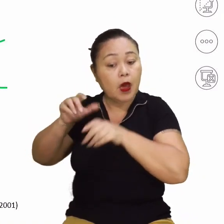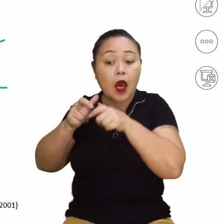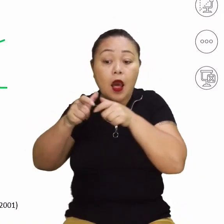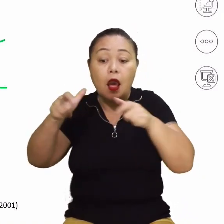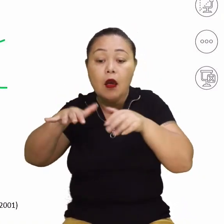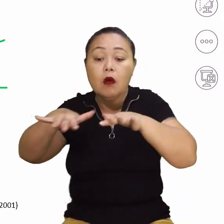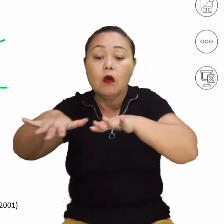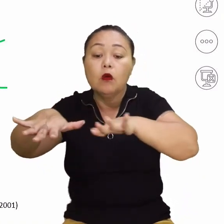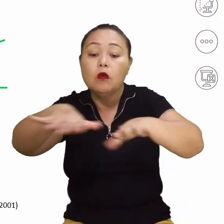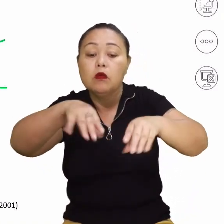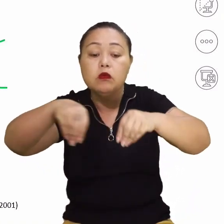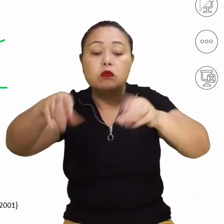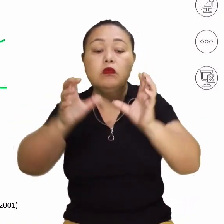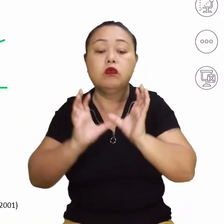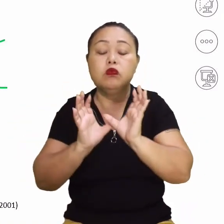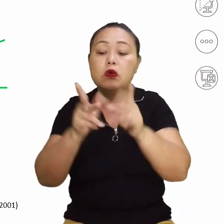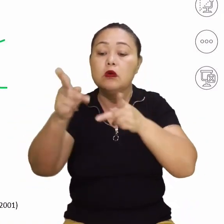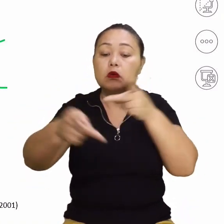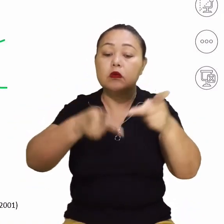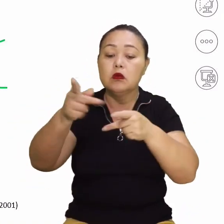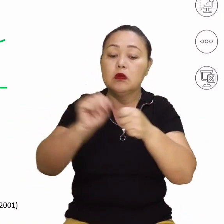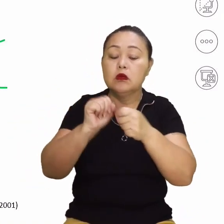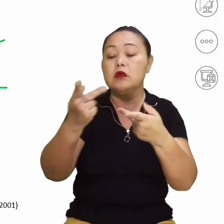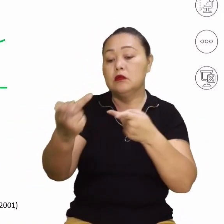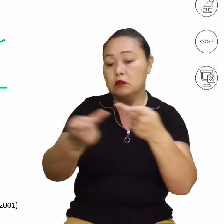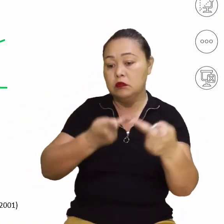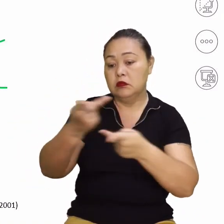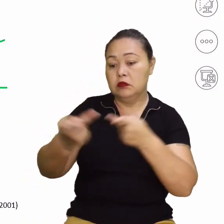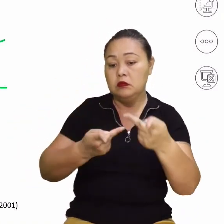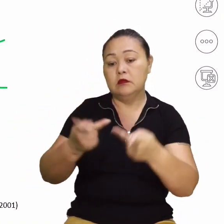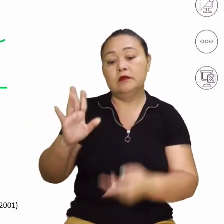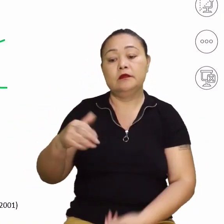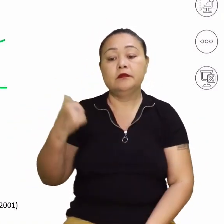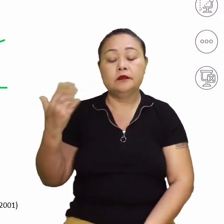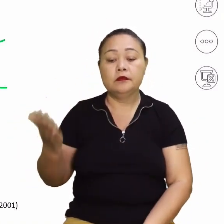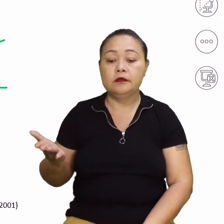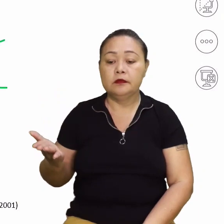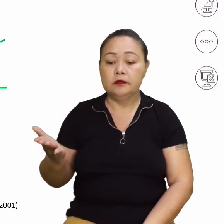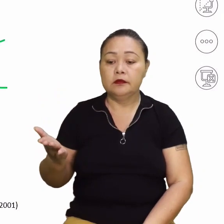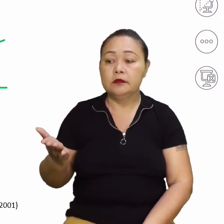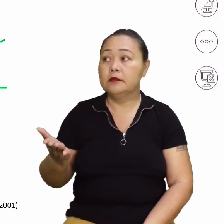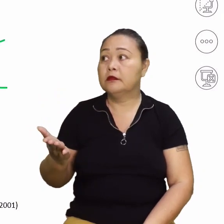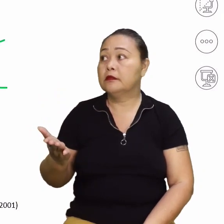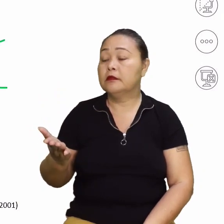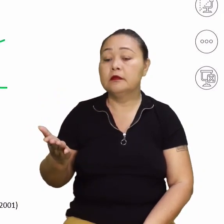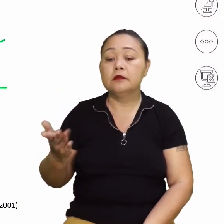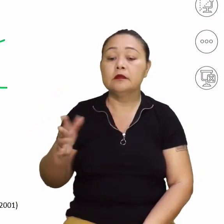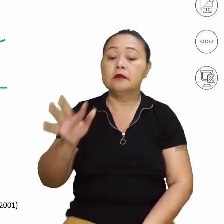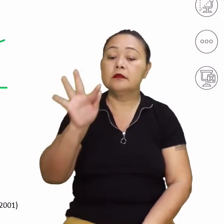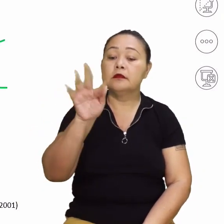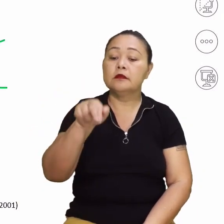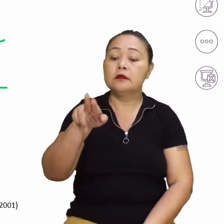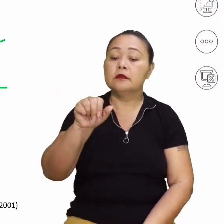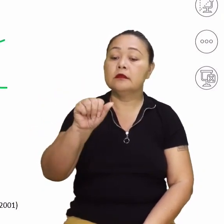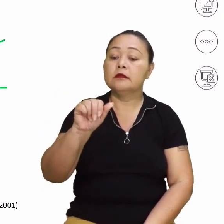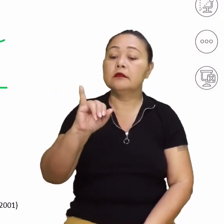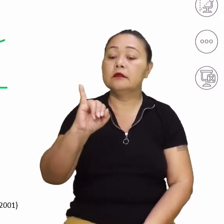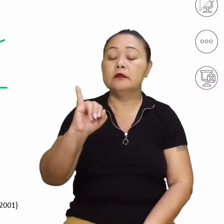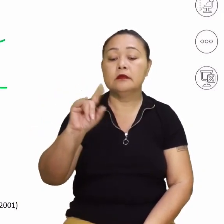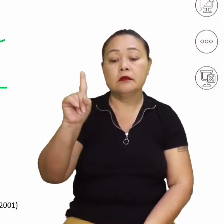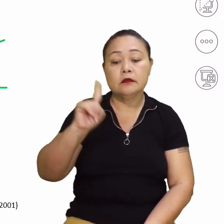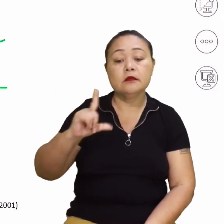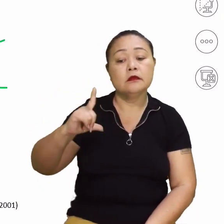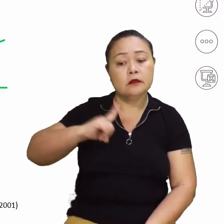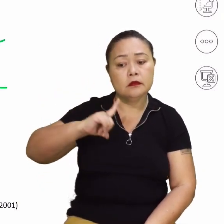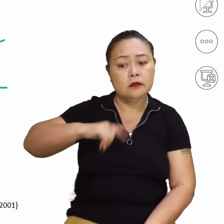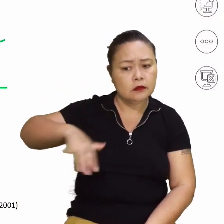Ao capital dos grandes grupos e seus projetos então fica fundo aí percebeu que